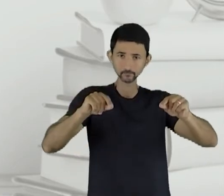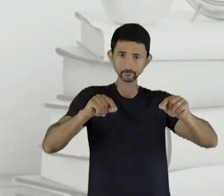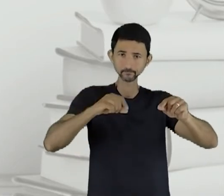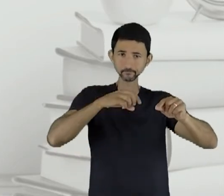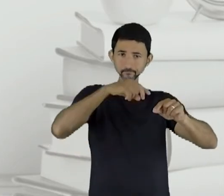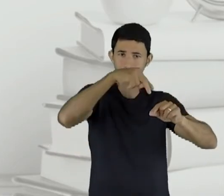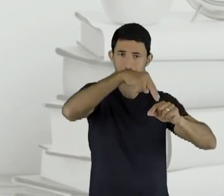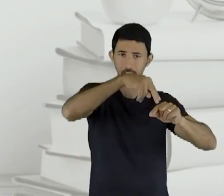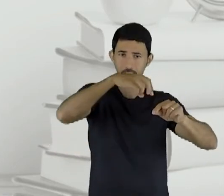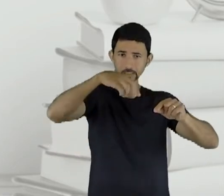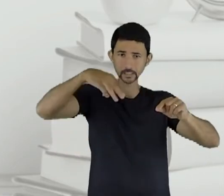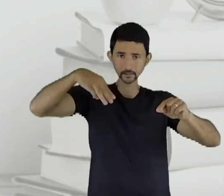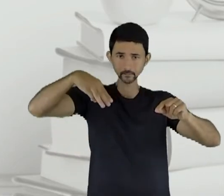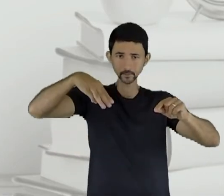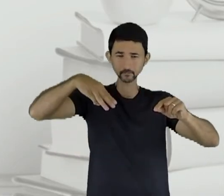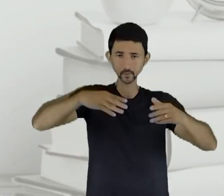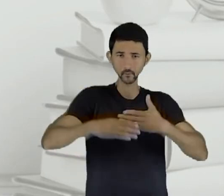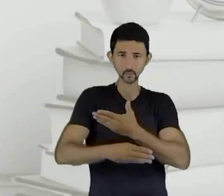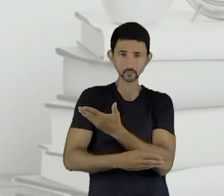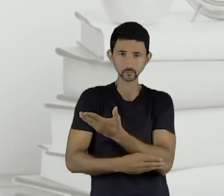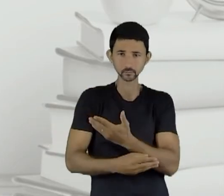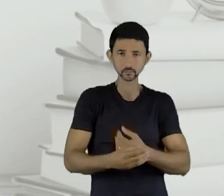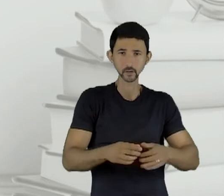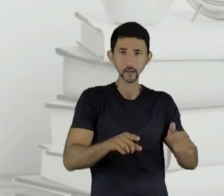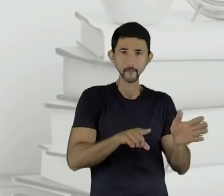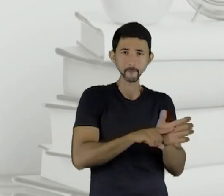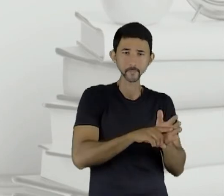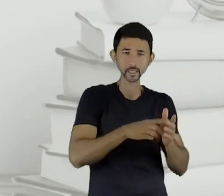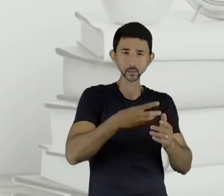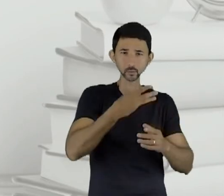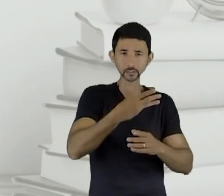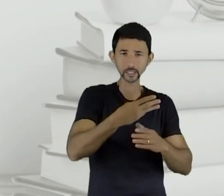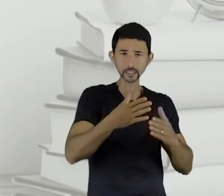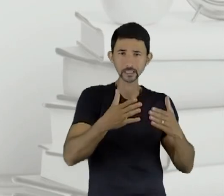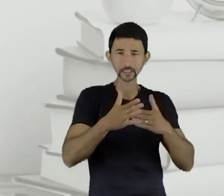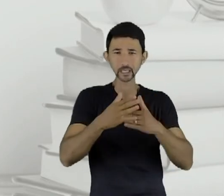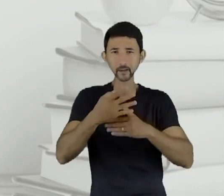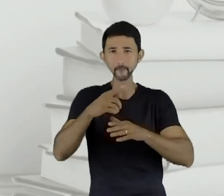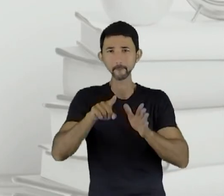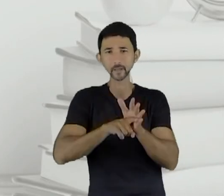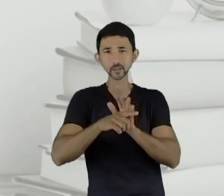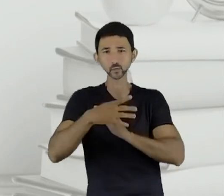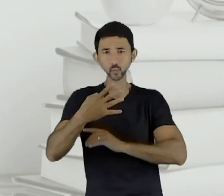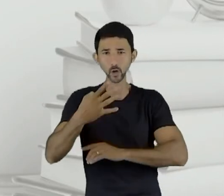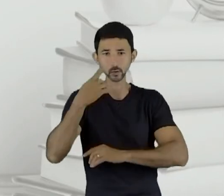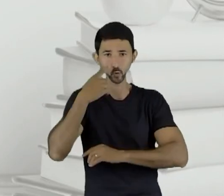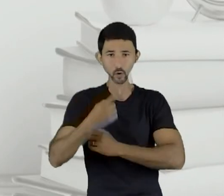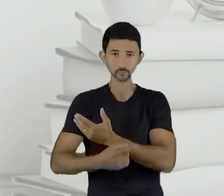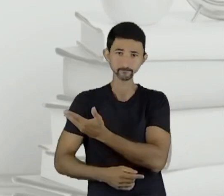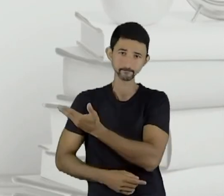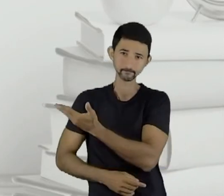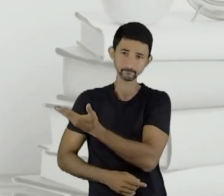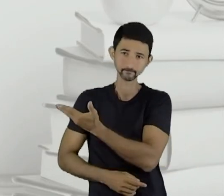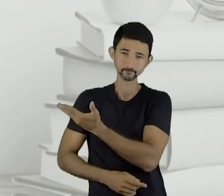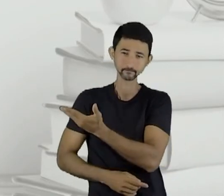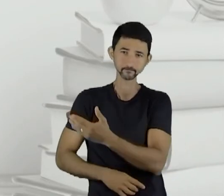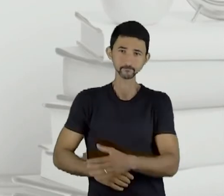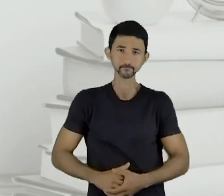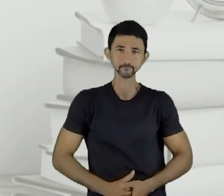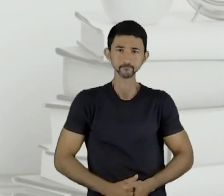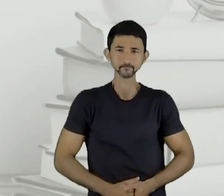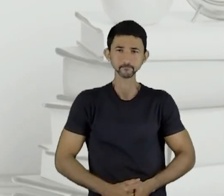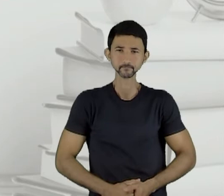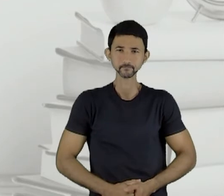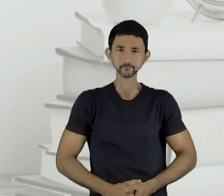menos 3 até menos 4, em 3 partes iguais. Porque olha lá o denominador 3, certo?